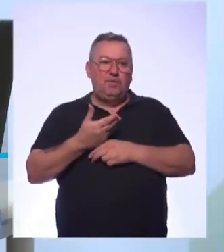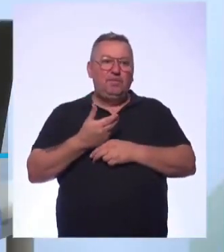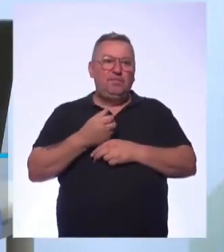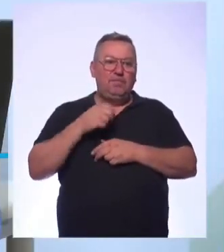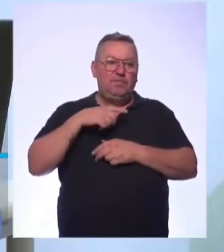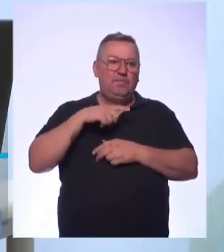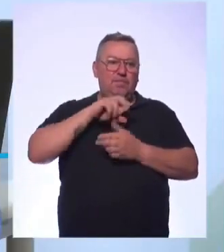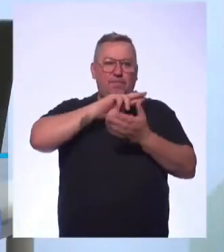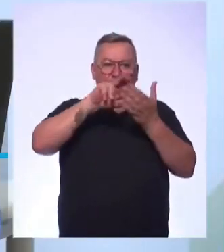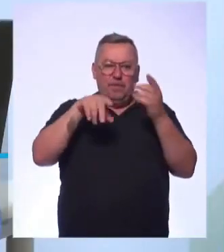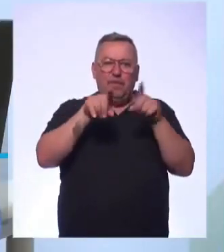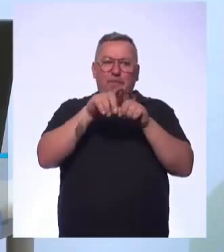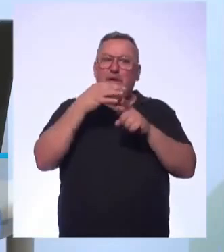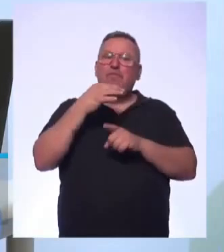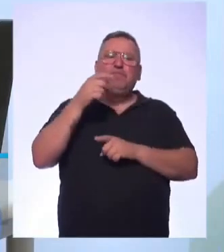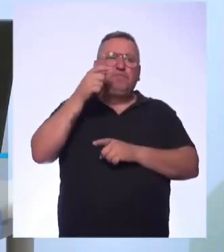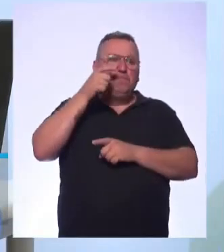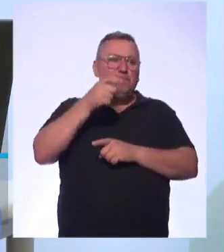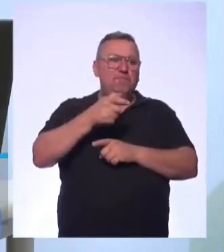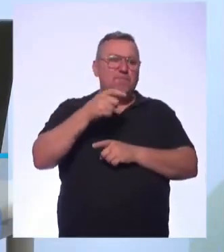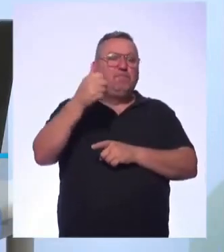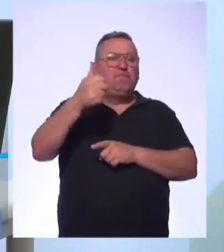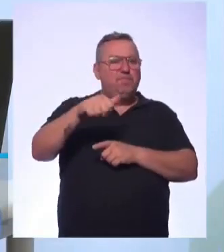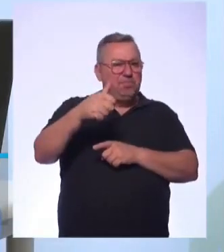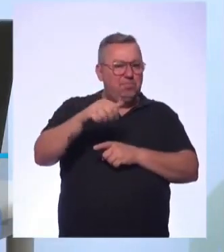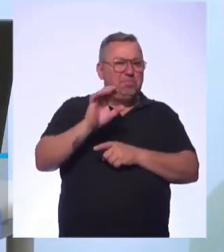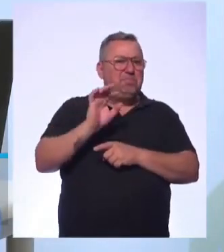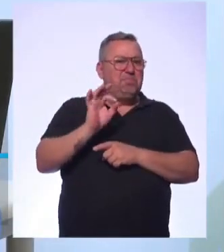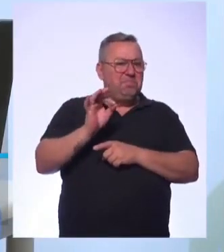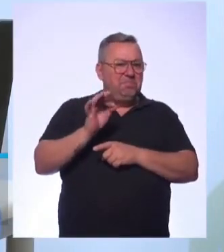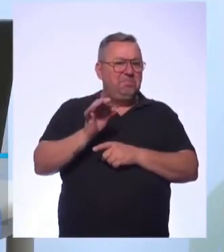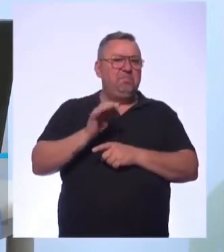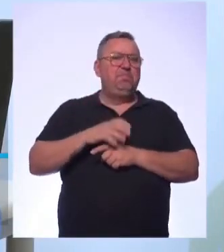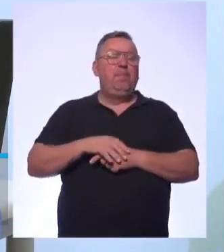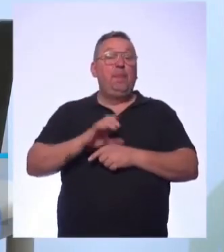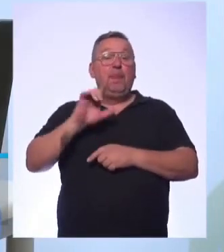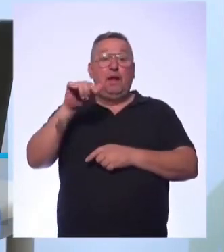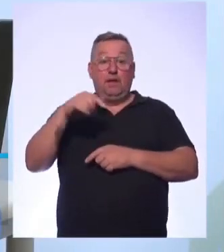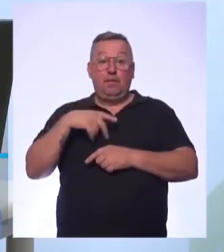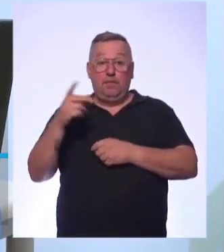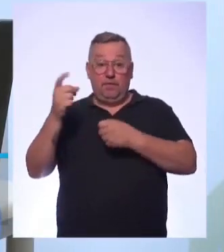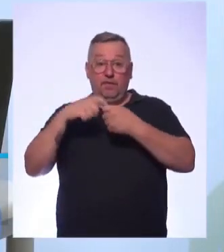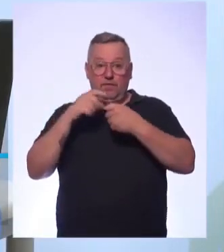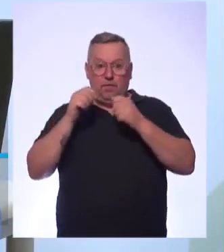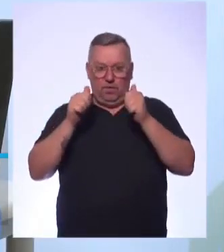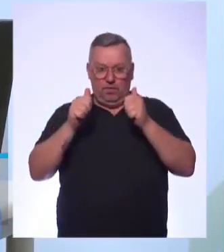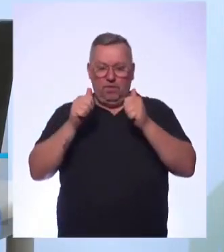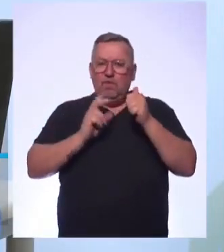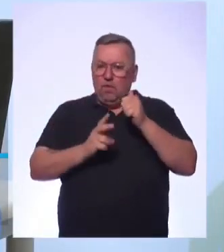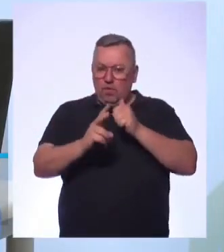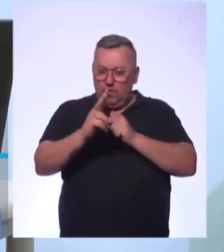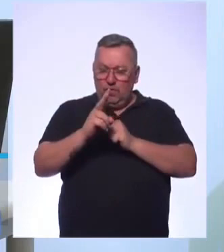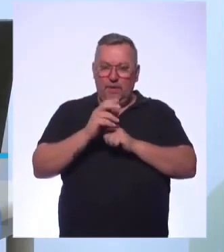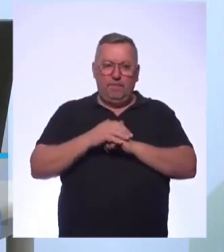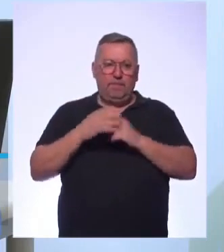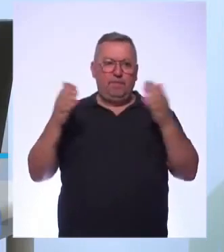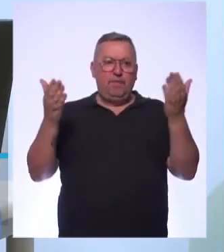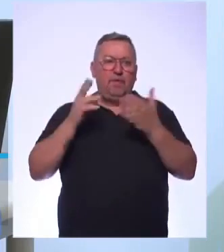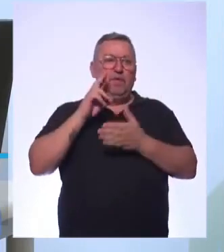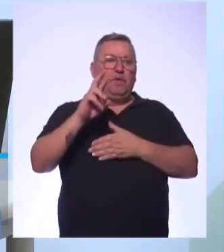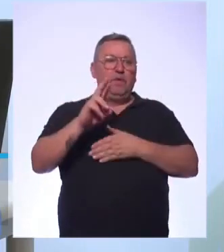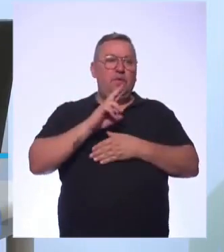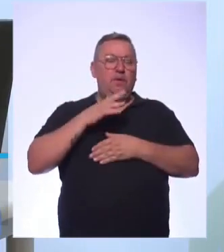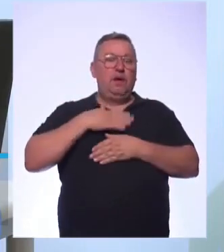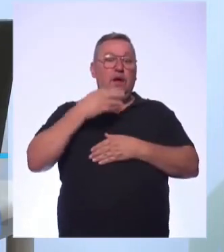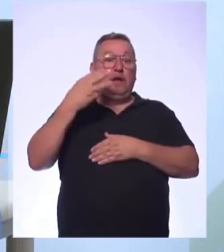triângulos ali, as formas, também achei interessante ela fazer essa analogia. E aí, depois a gente volta nessa, tá? Vamos continuar aqui. Agora vocês vão responder aí